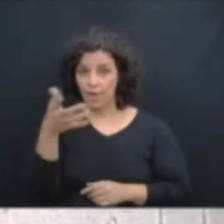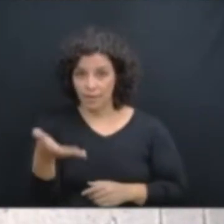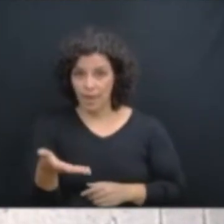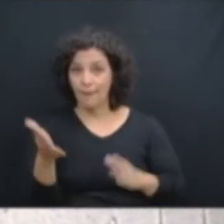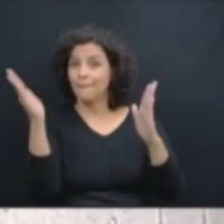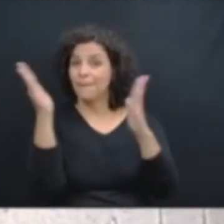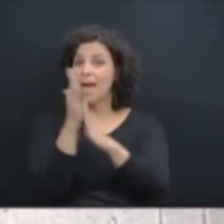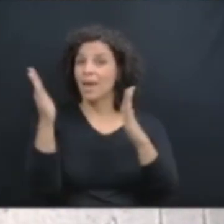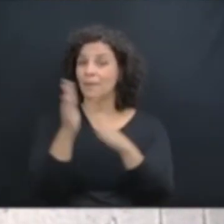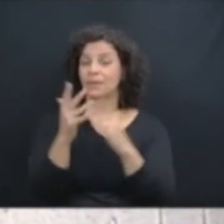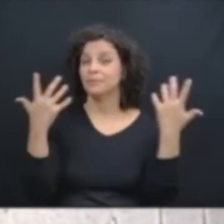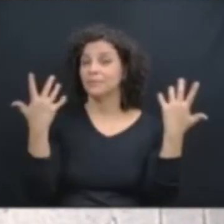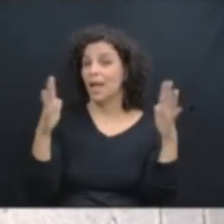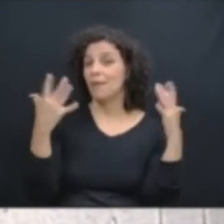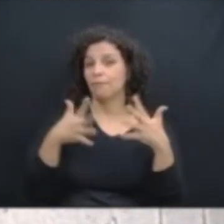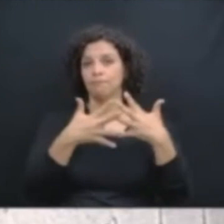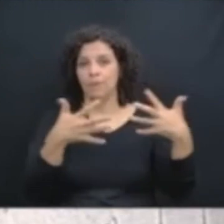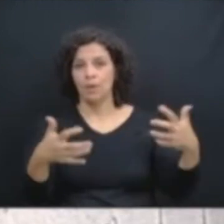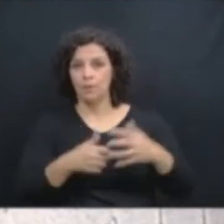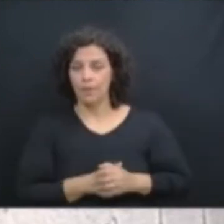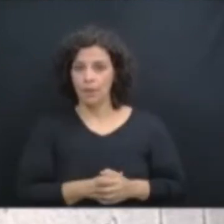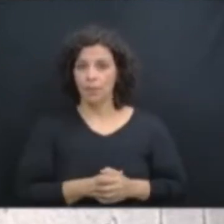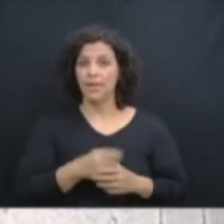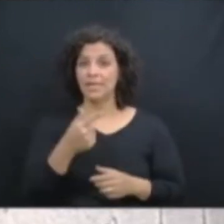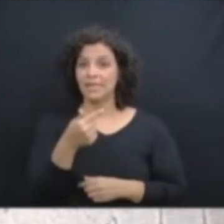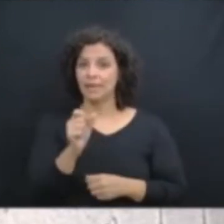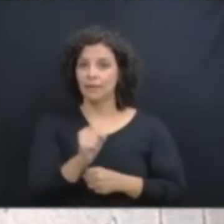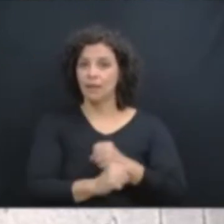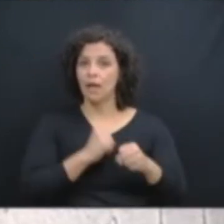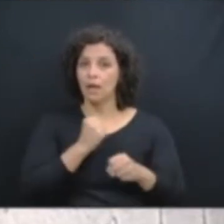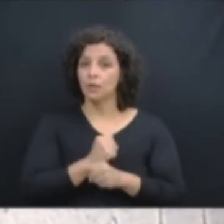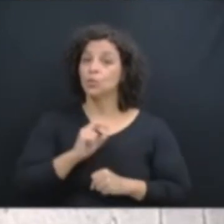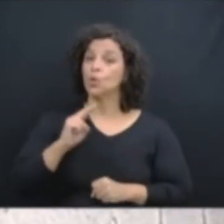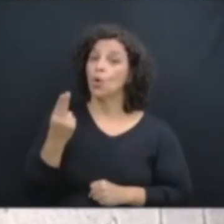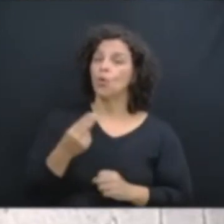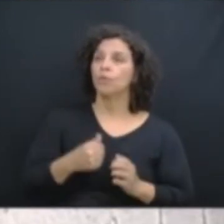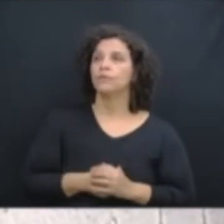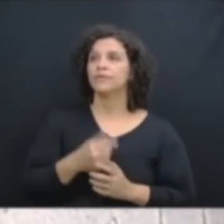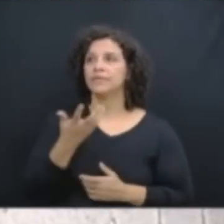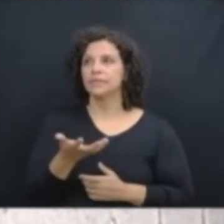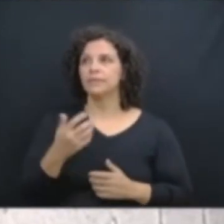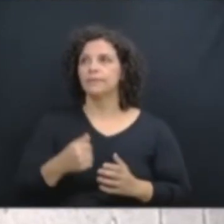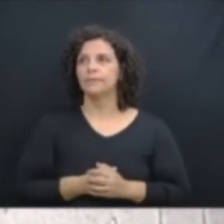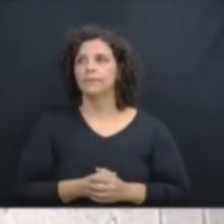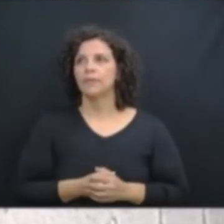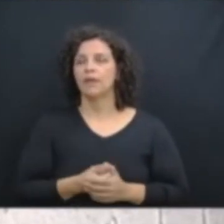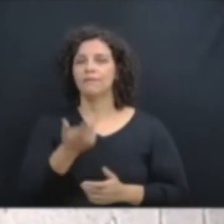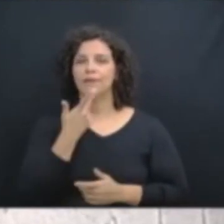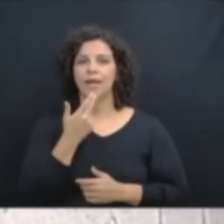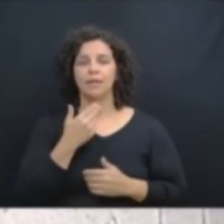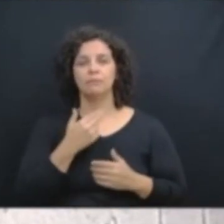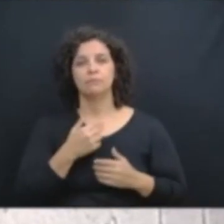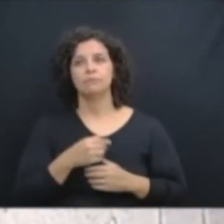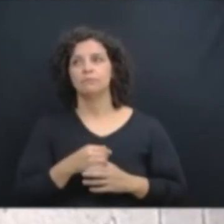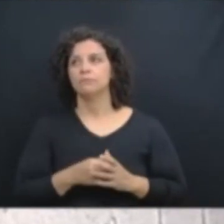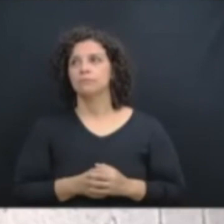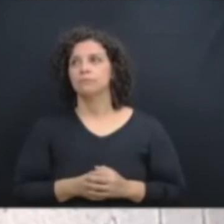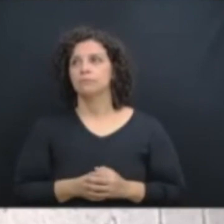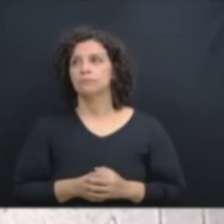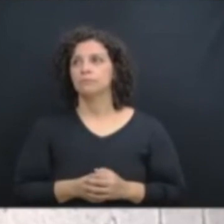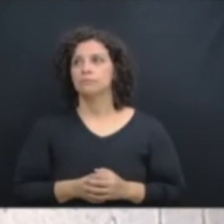cantar parabéns para a Copel pelos seus 70 anos? Ou você quer desejar um descanso?